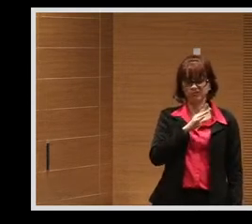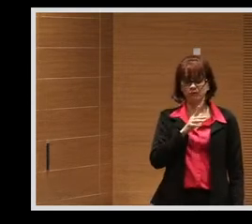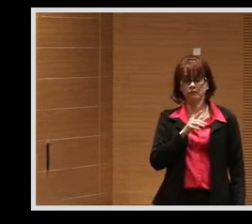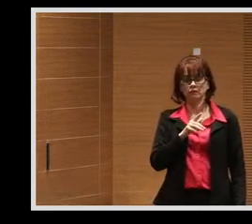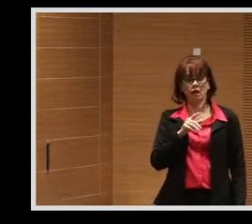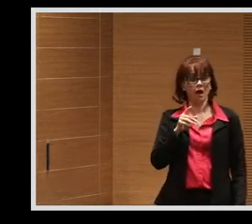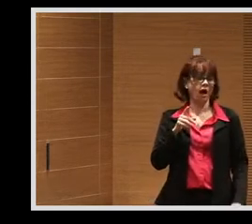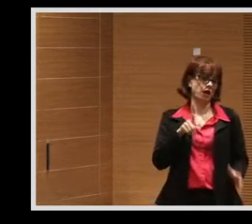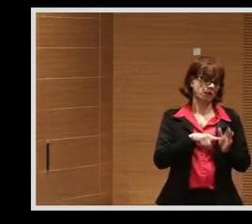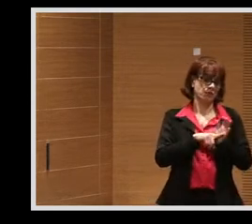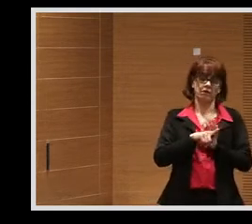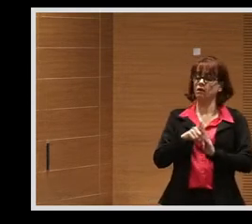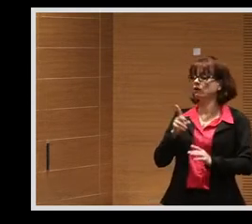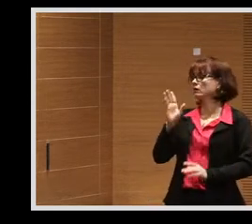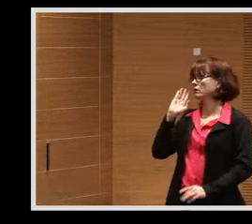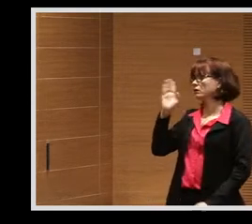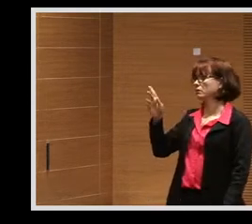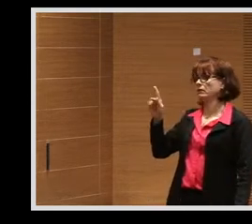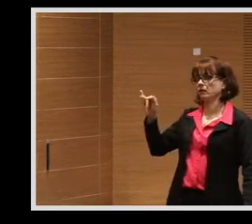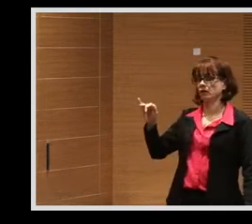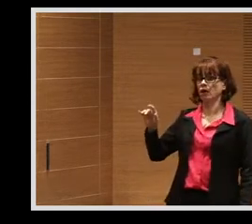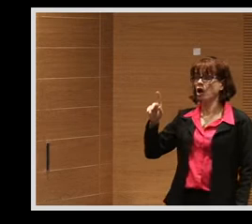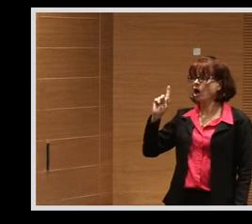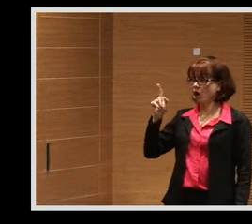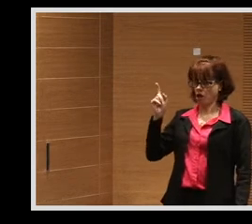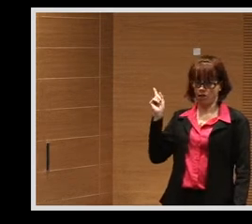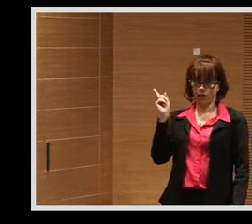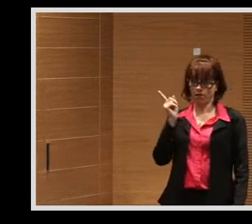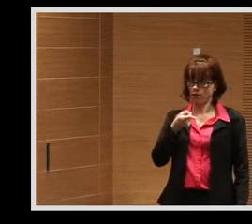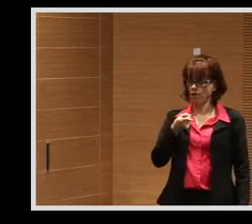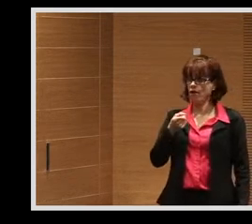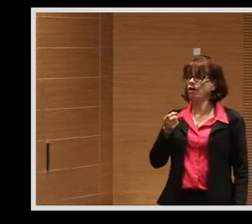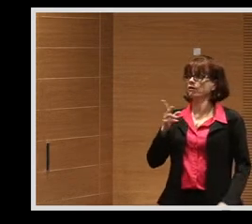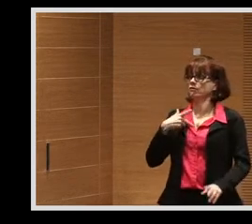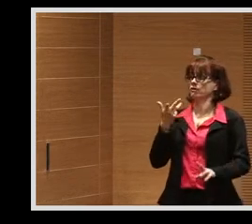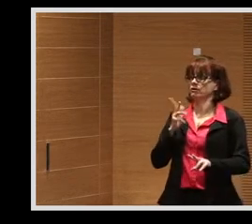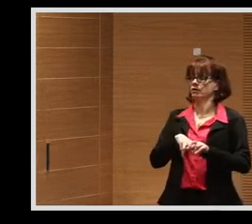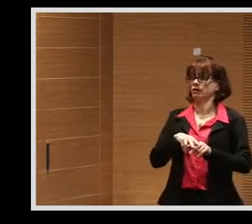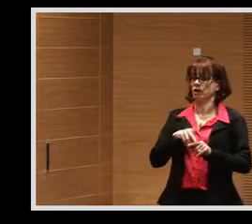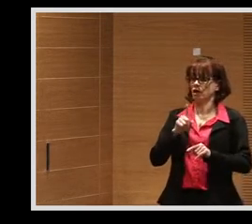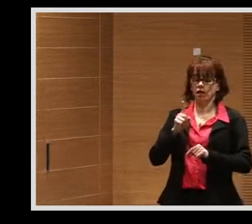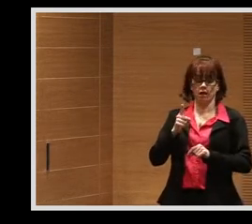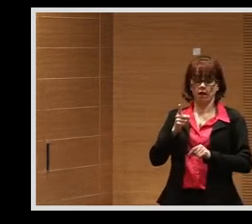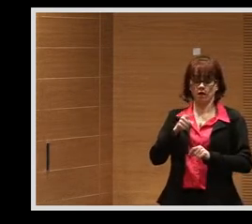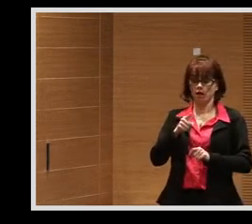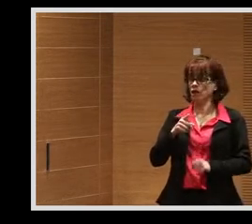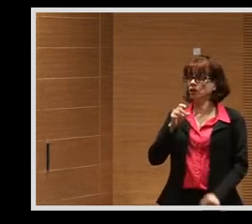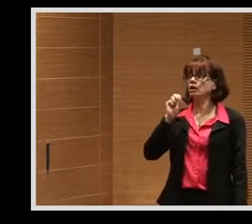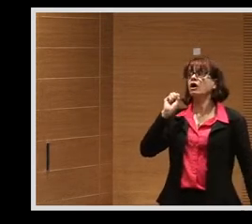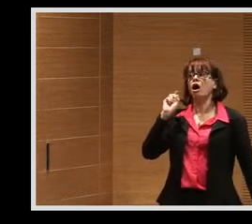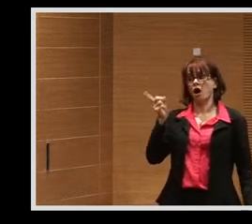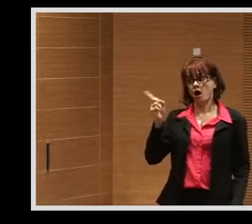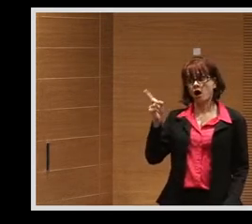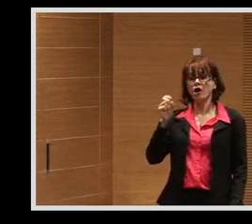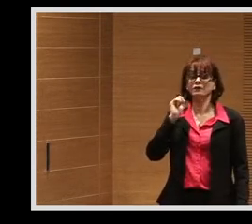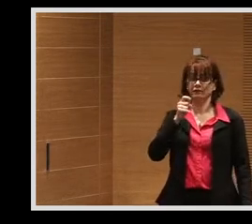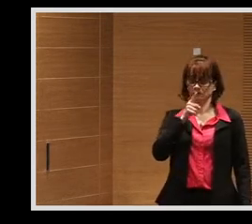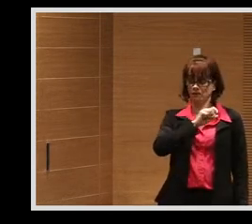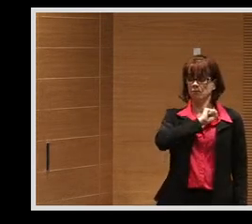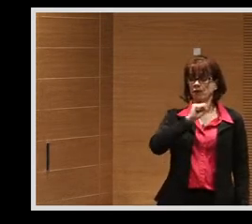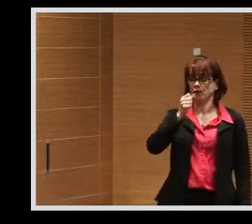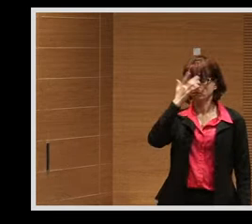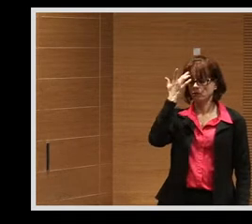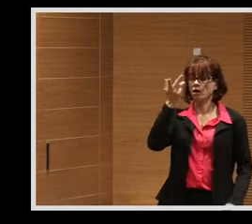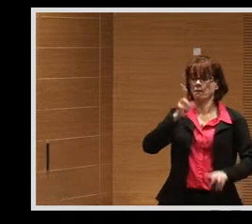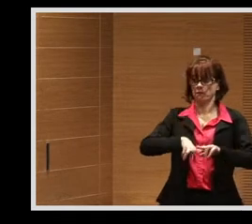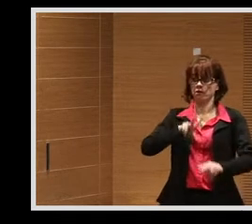pais desses adolescentes. Ele interditado? Ah, não é não? Olha lá, porque se ele matar alguém, ele vai preso, hein? Para